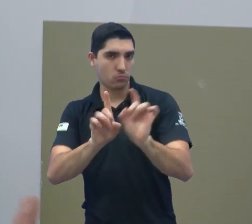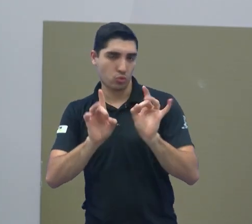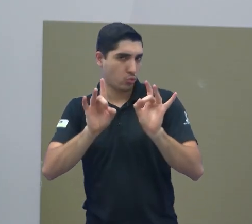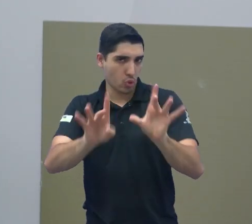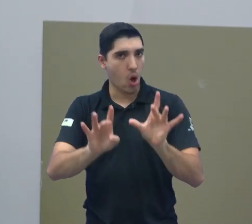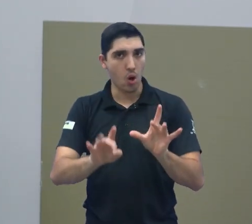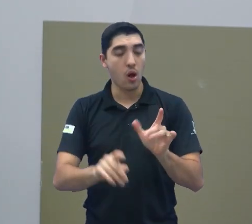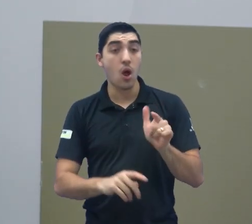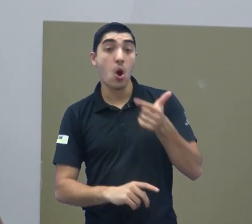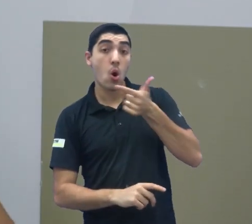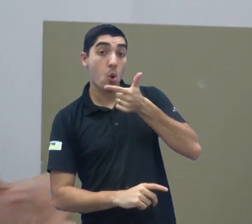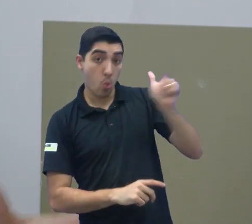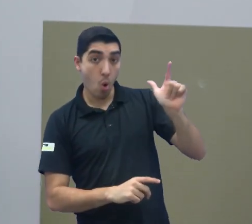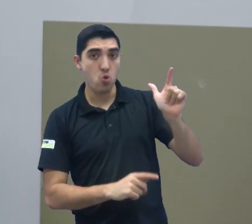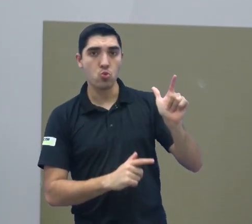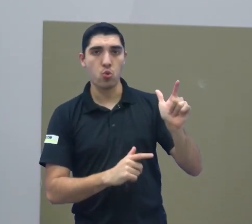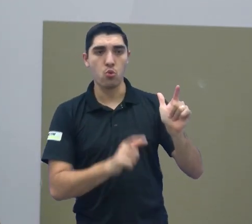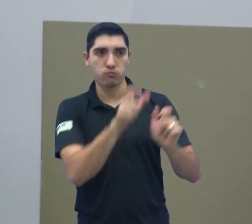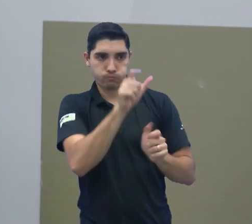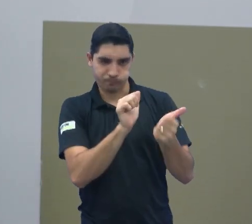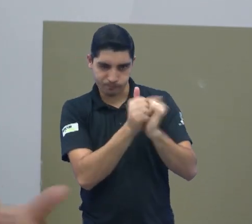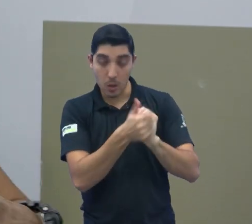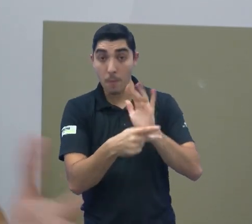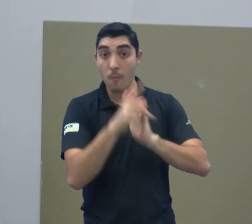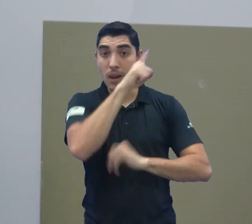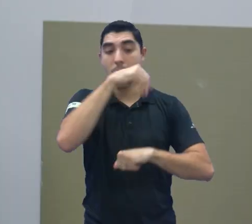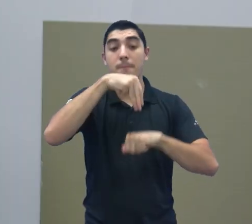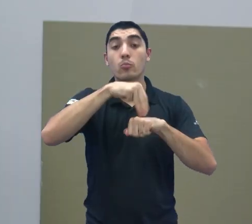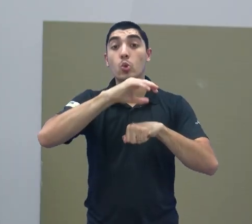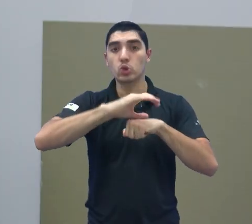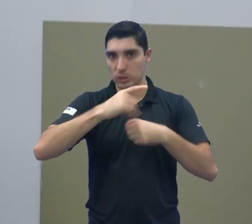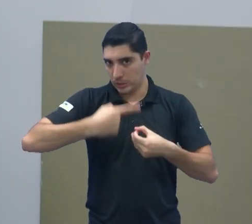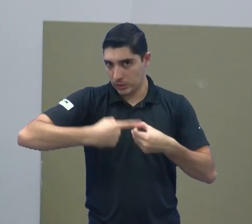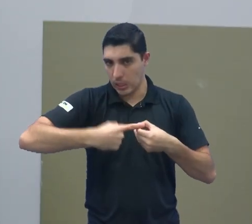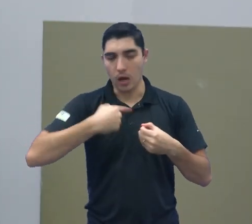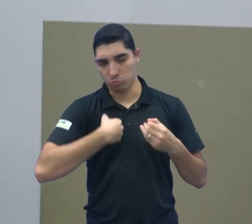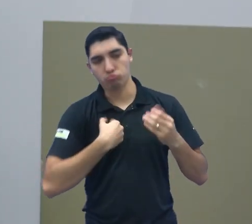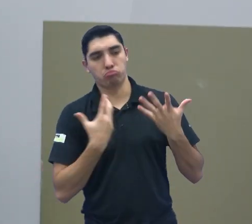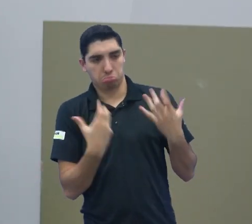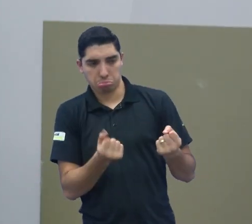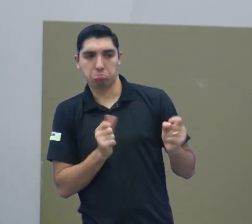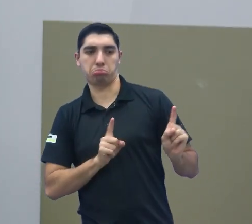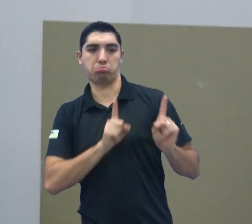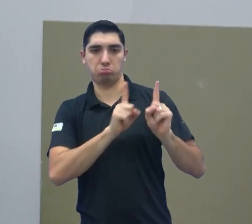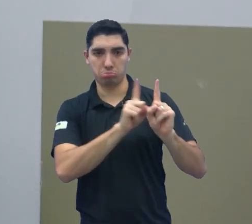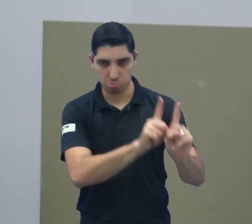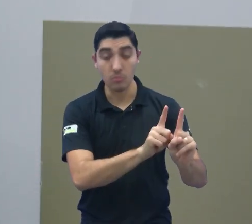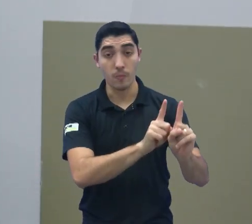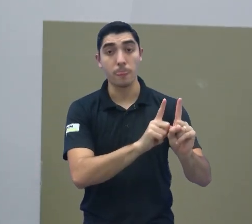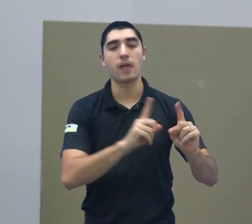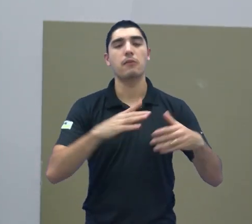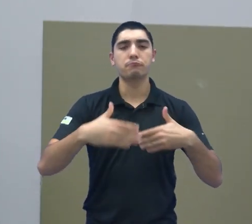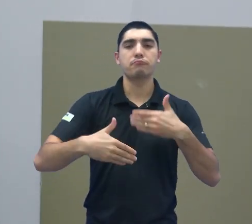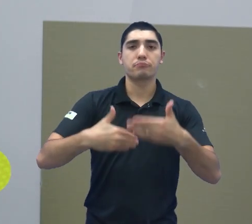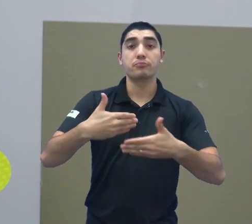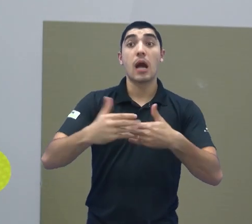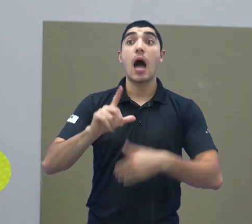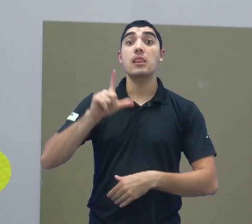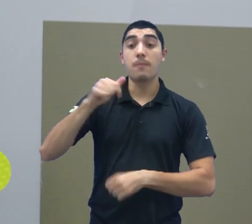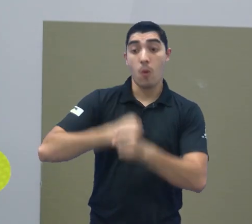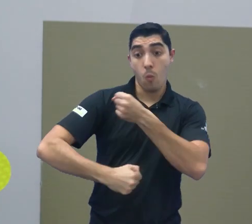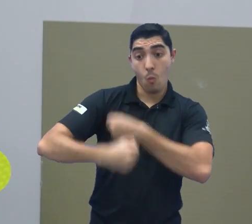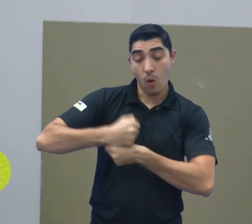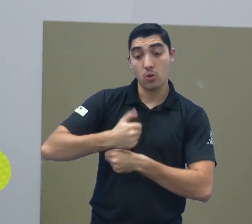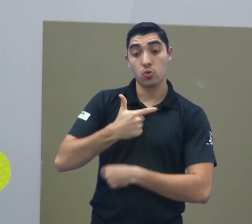Mogi das Cruzes e a gente dá o suporte, auxilia como auxiliar técnico nos treinamentos para o técnico principal, e eu tive essa convocação em